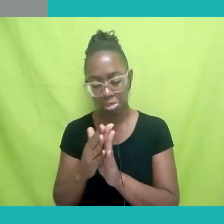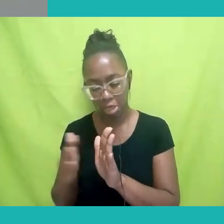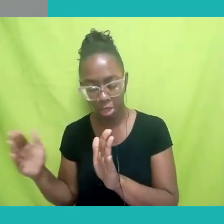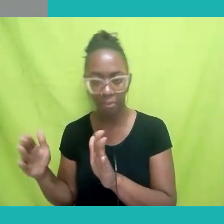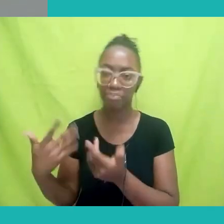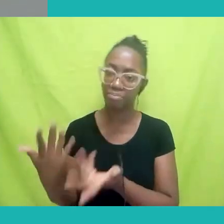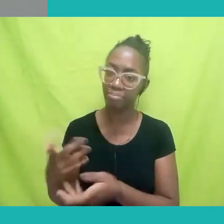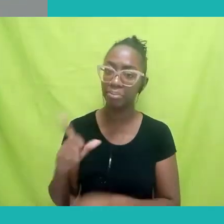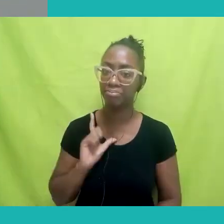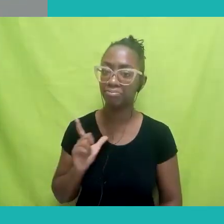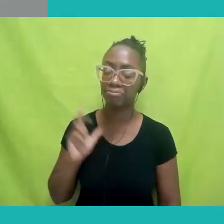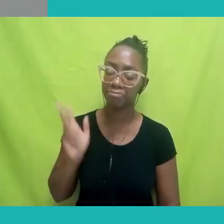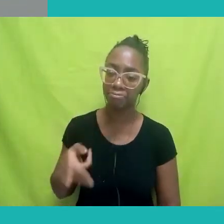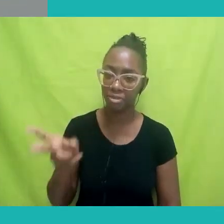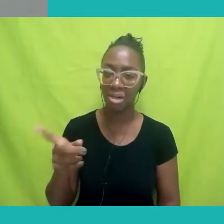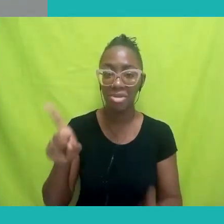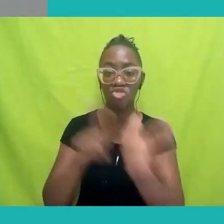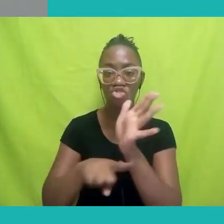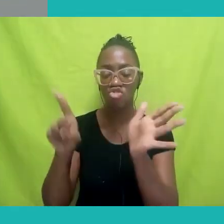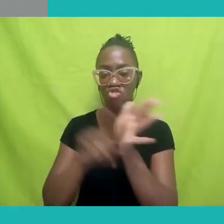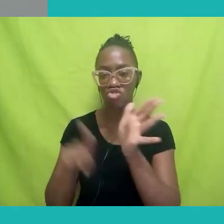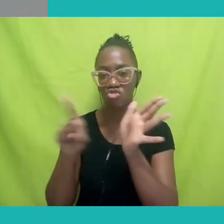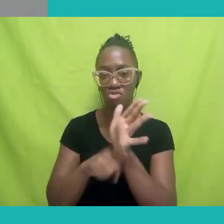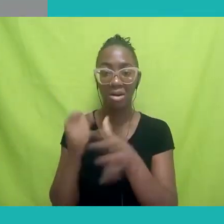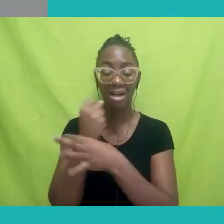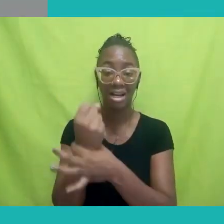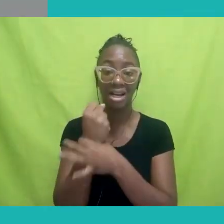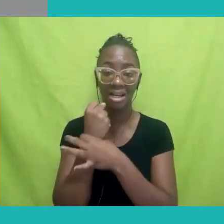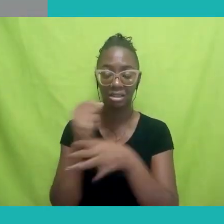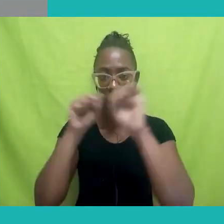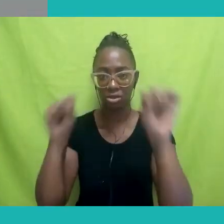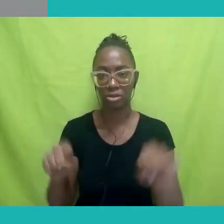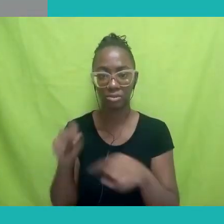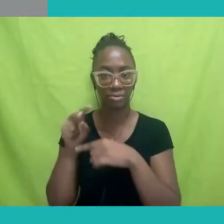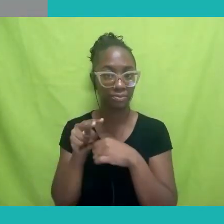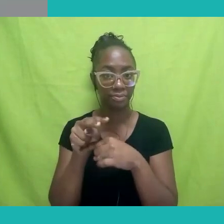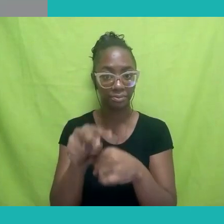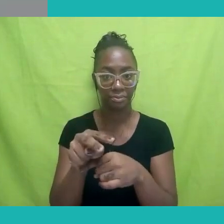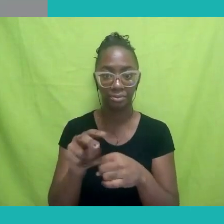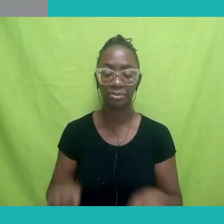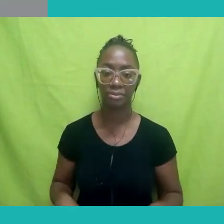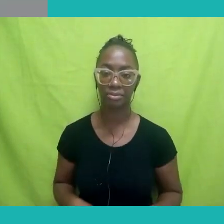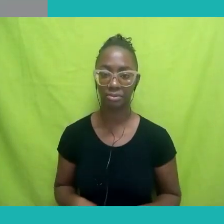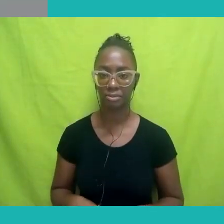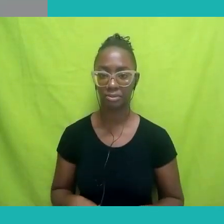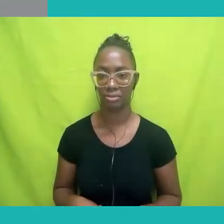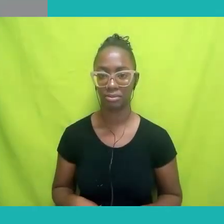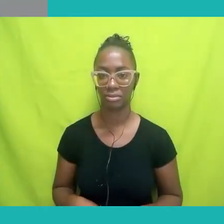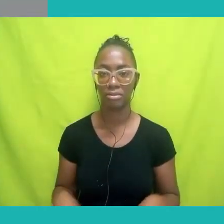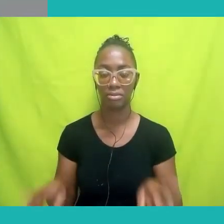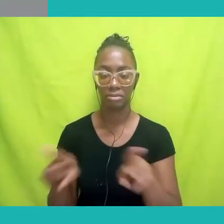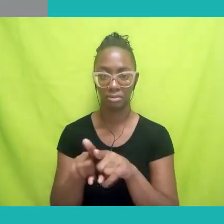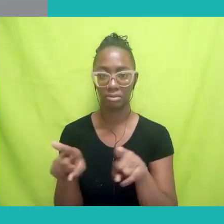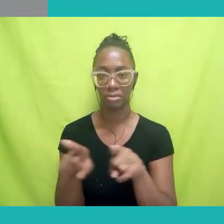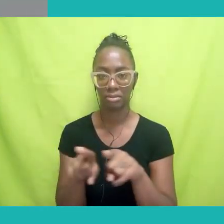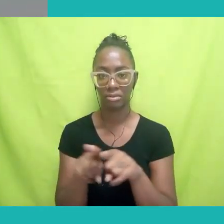vai ter esse desconto para poder garantir esse sistema de proteção, que também